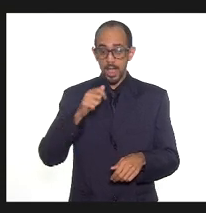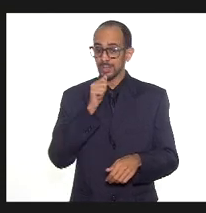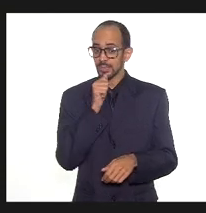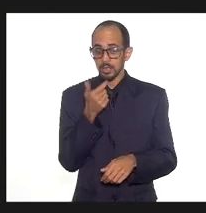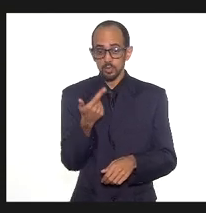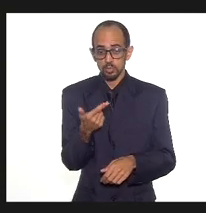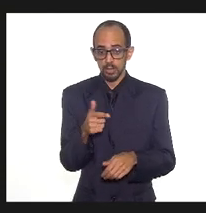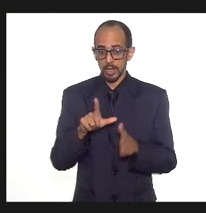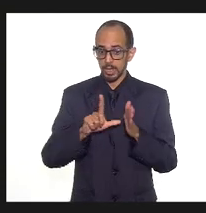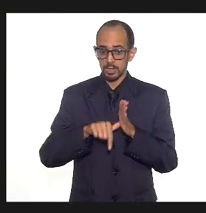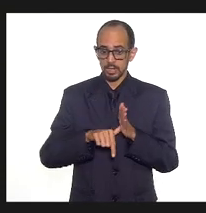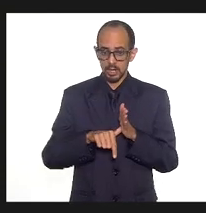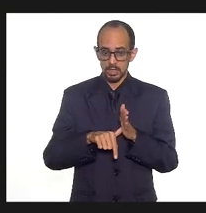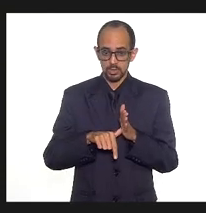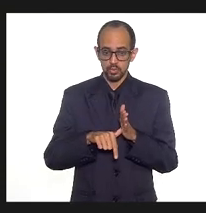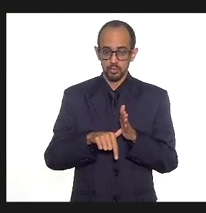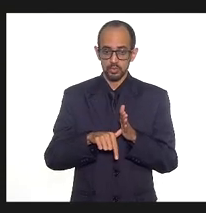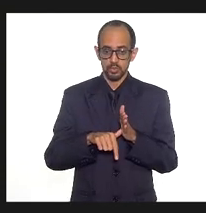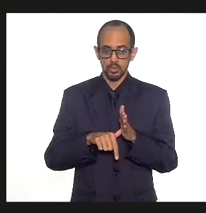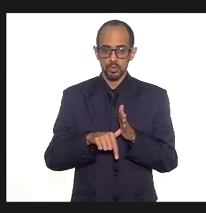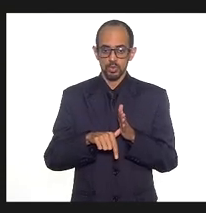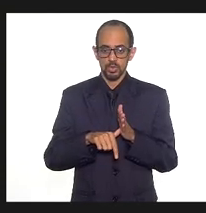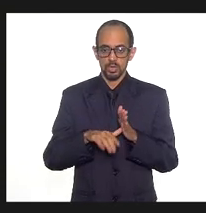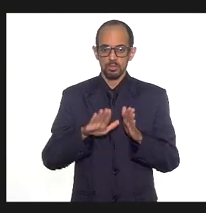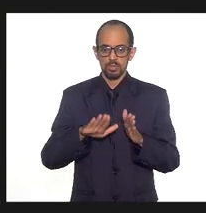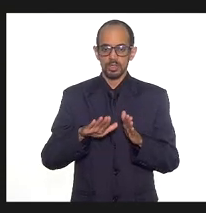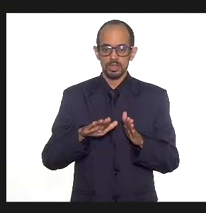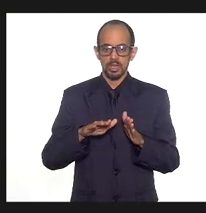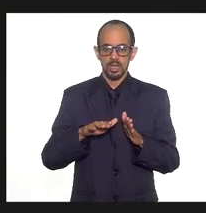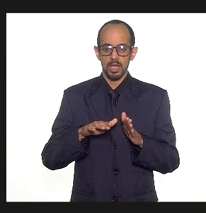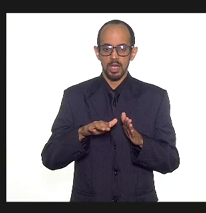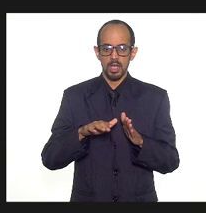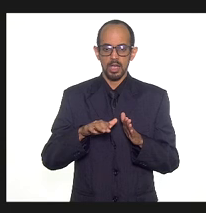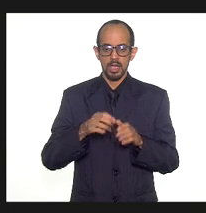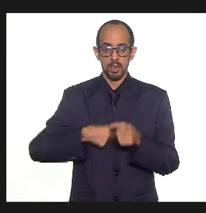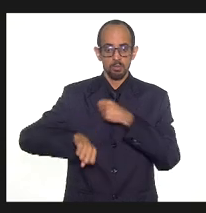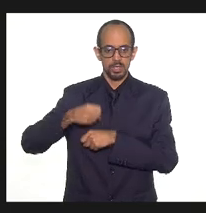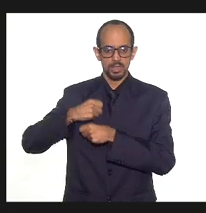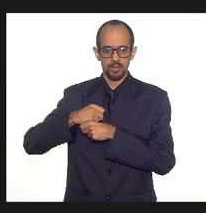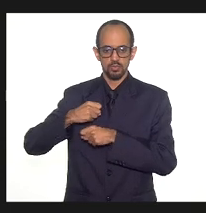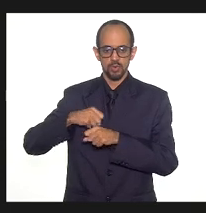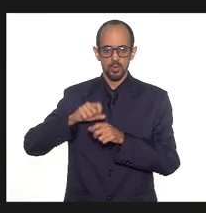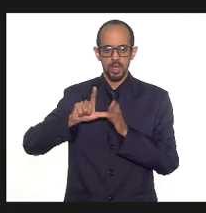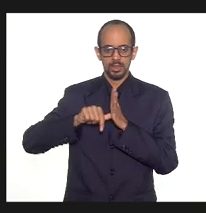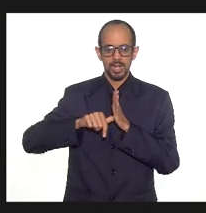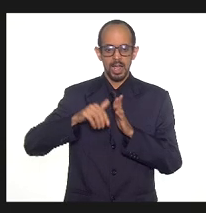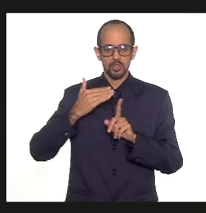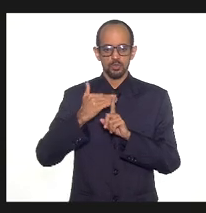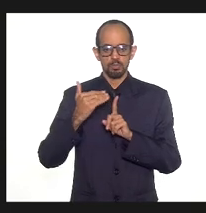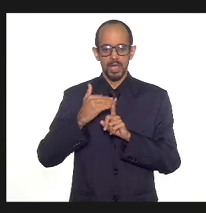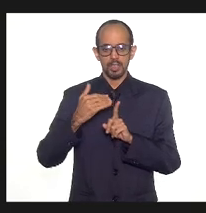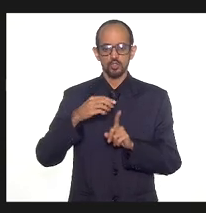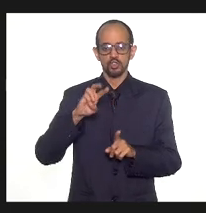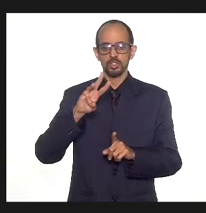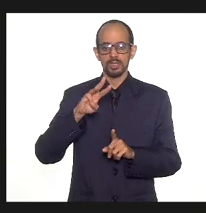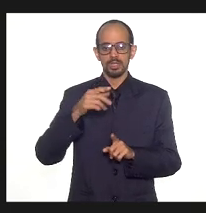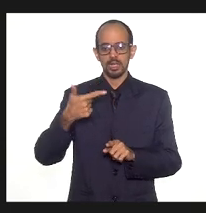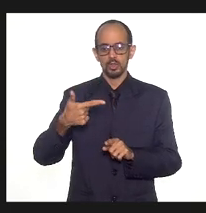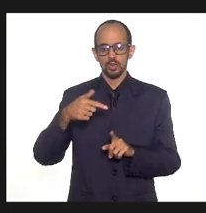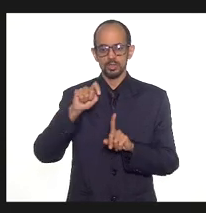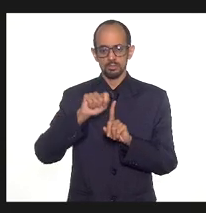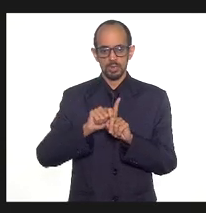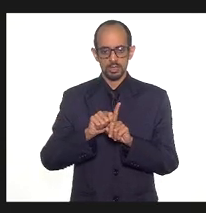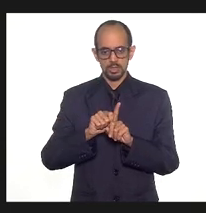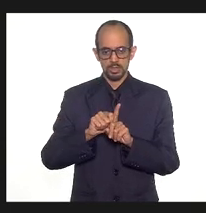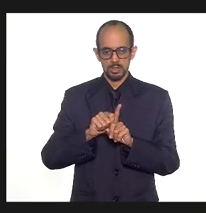aí um atraso médio de 32 meses, um impacto na arrecadação, perdão de novo, um